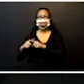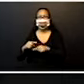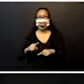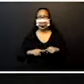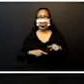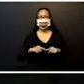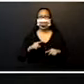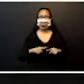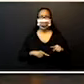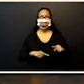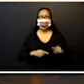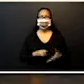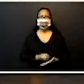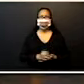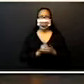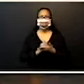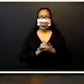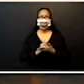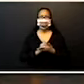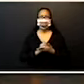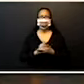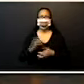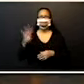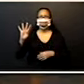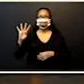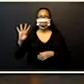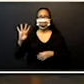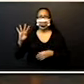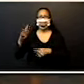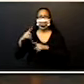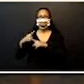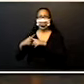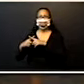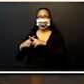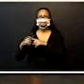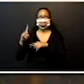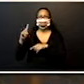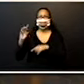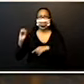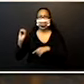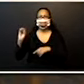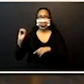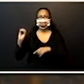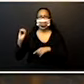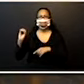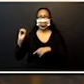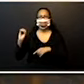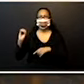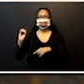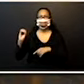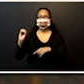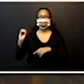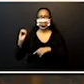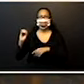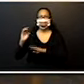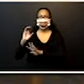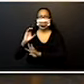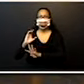ajudou. Olha lá. 4 vezes 100, que é a minha